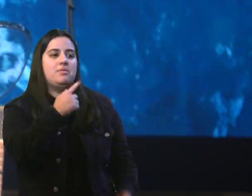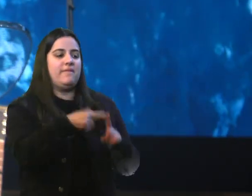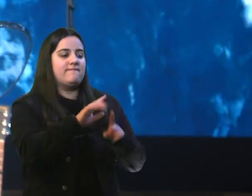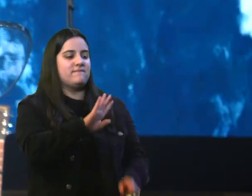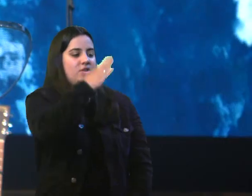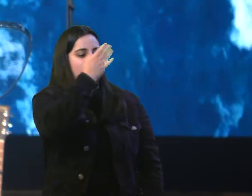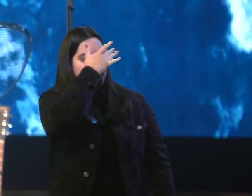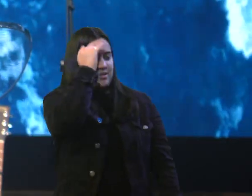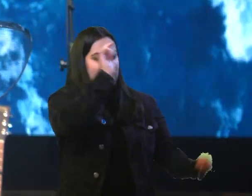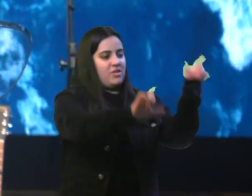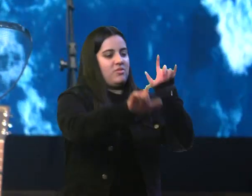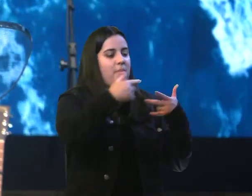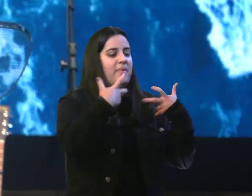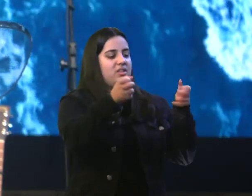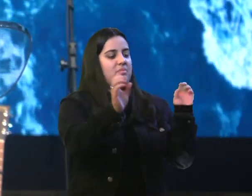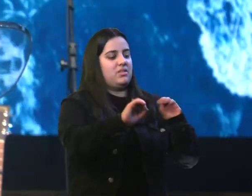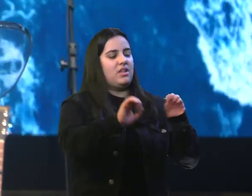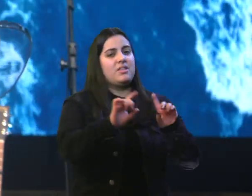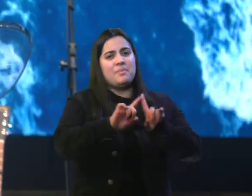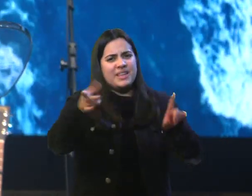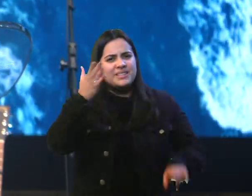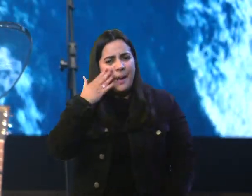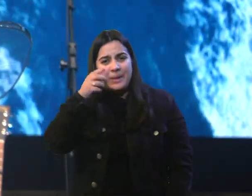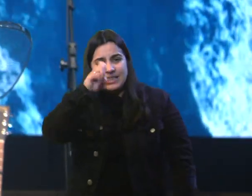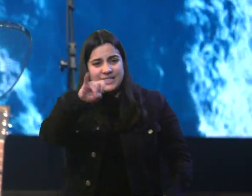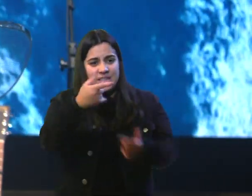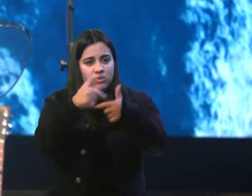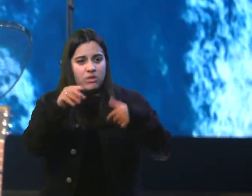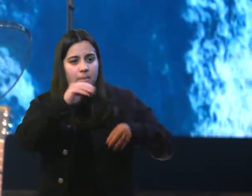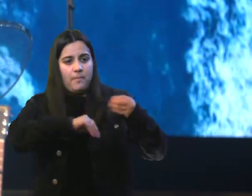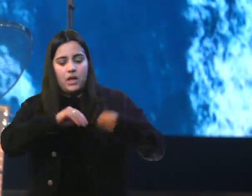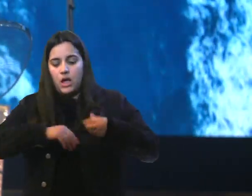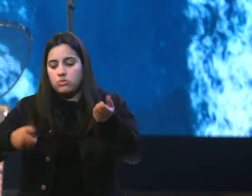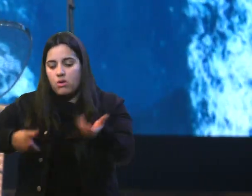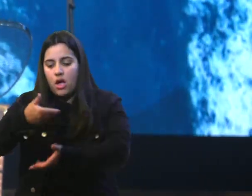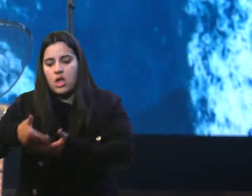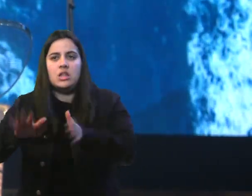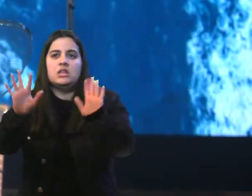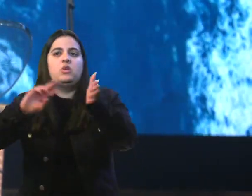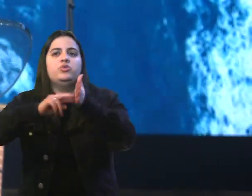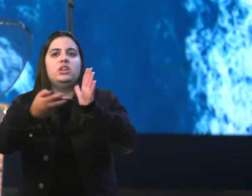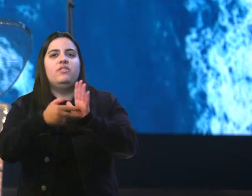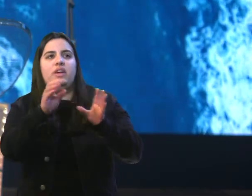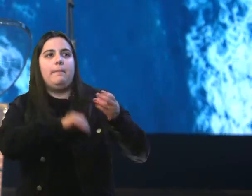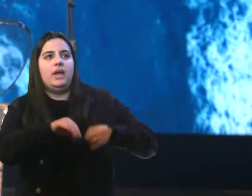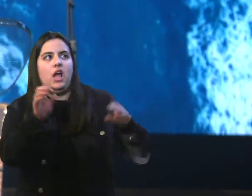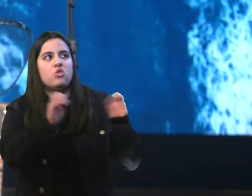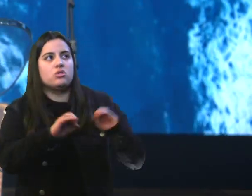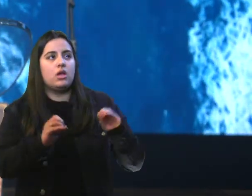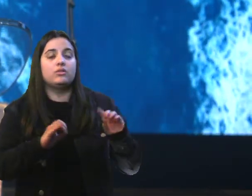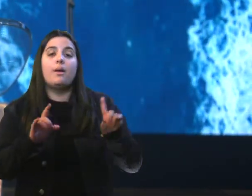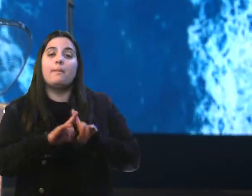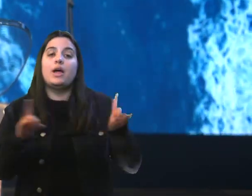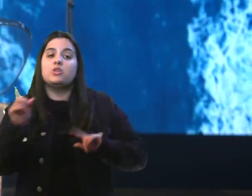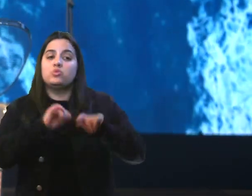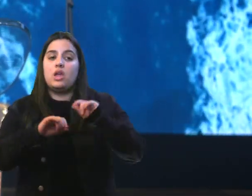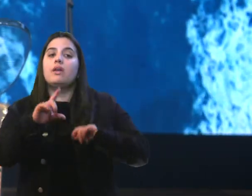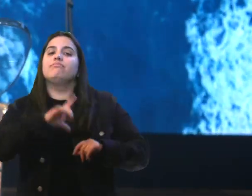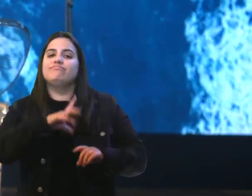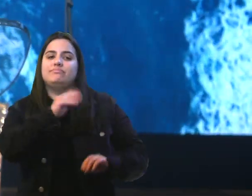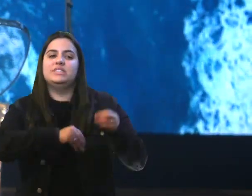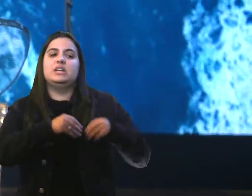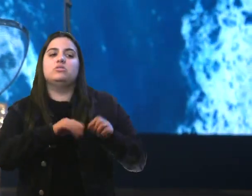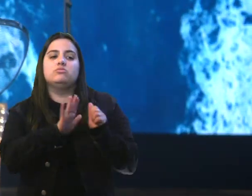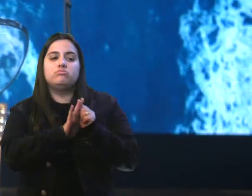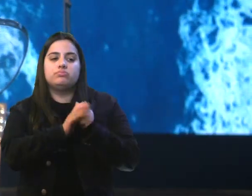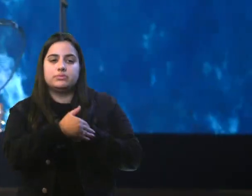percebem. Mas sabe, se não existe confissão de pecado, não quer dizer que não há pecado. Mas simplesmente quer dizer que tem pecado